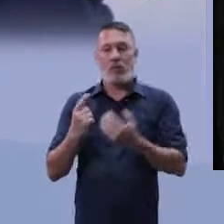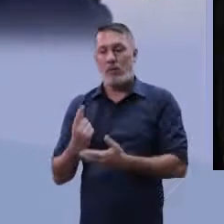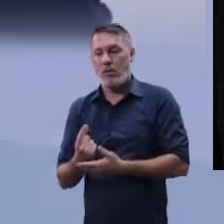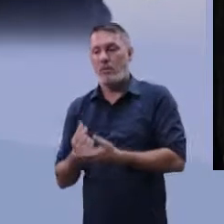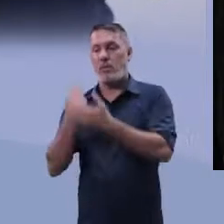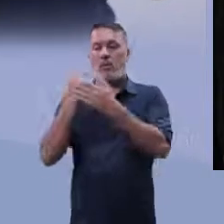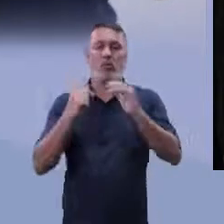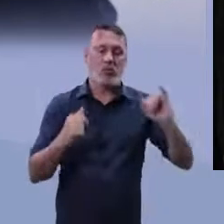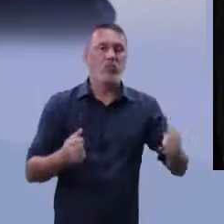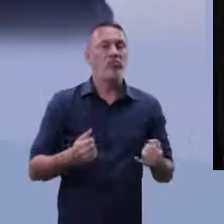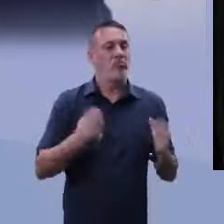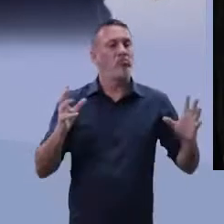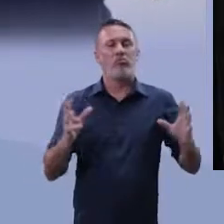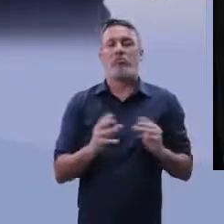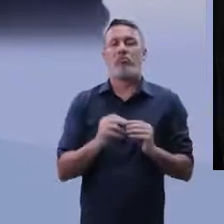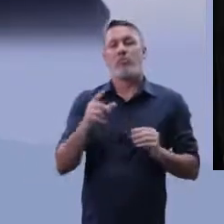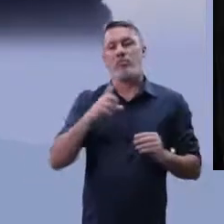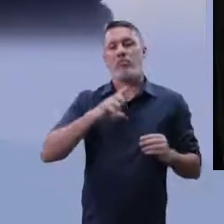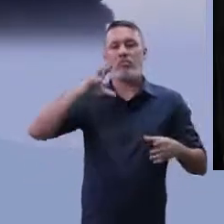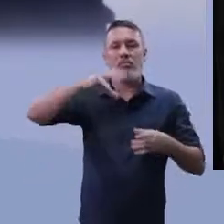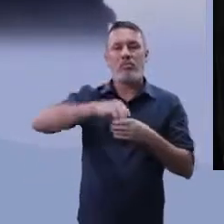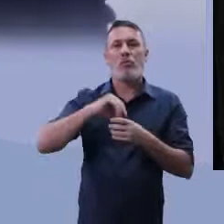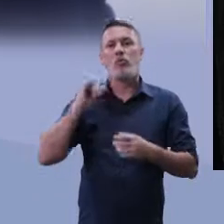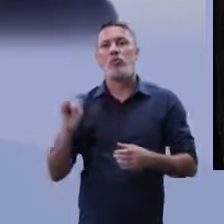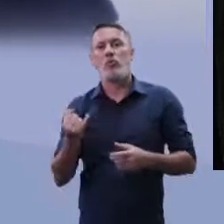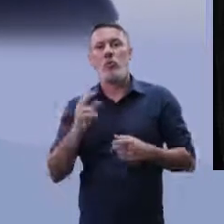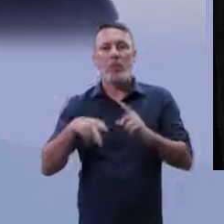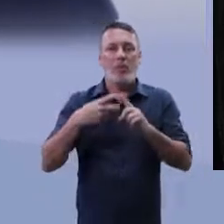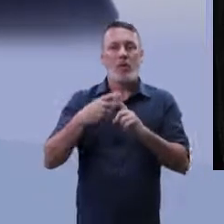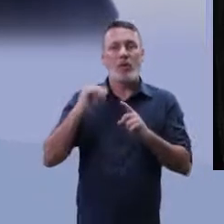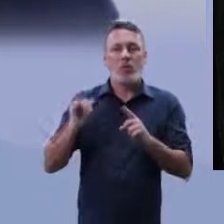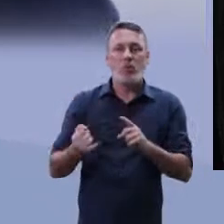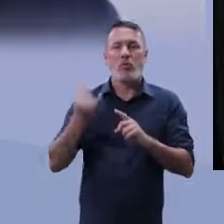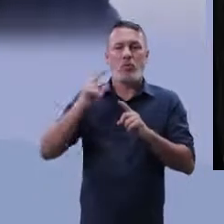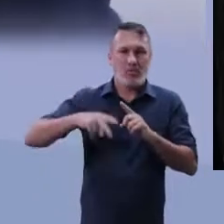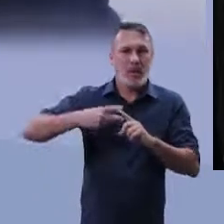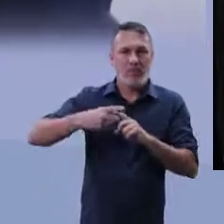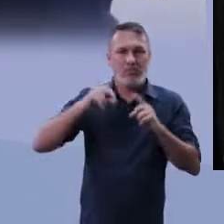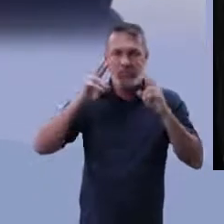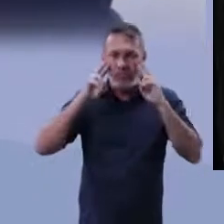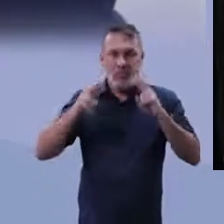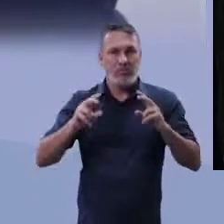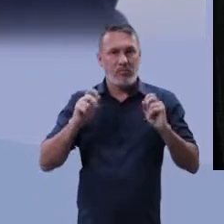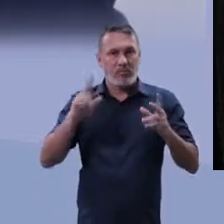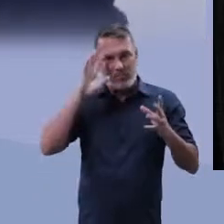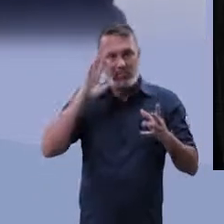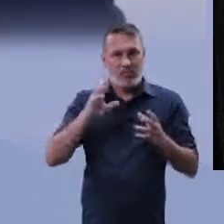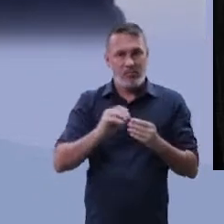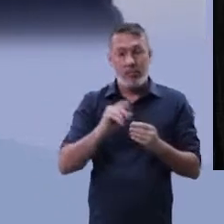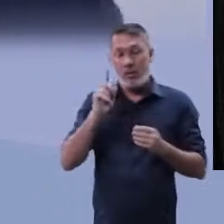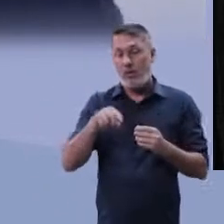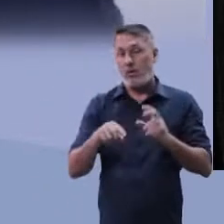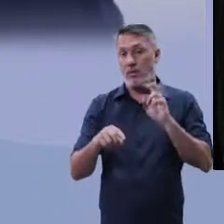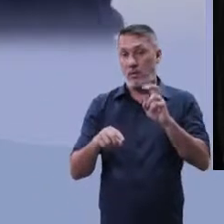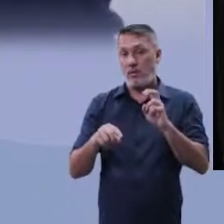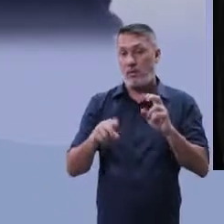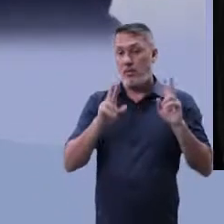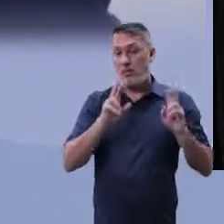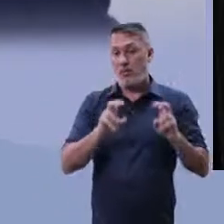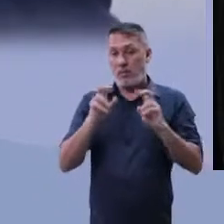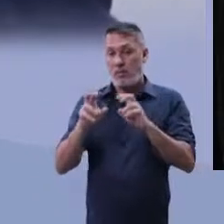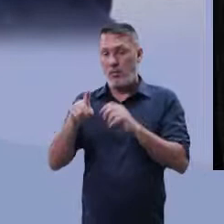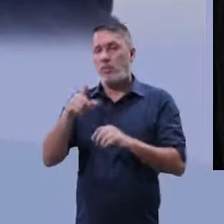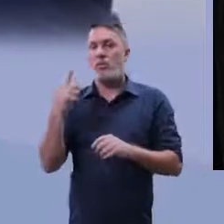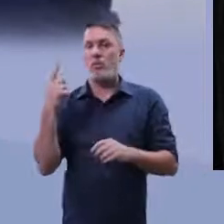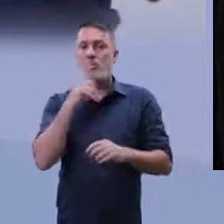juro. Capital mais o juro. Né? Então vai incidindo juro sobre juro. Pegou a visão, meu hacker? Então, esses